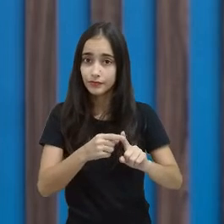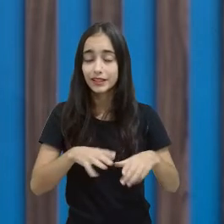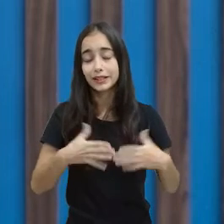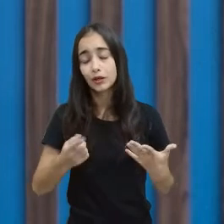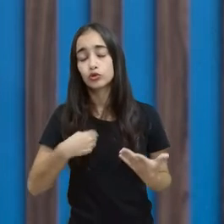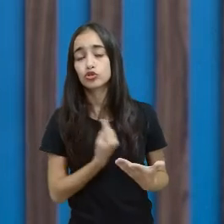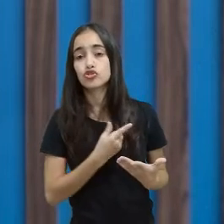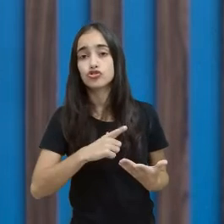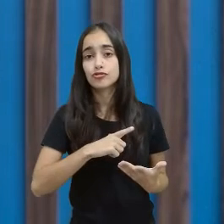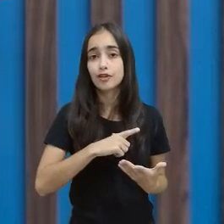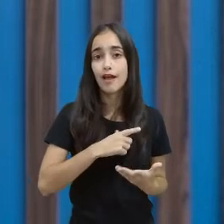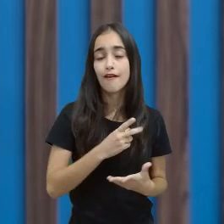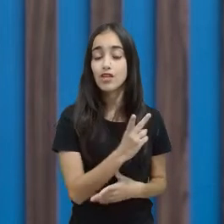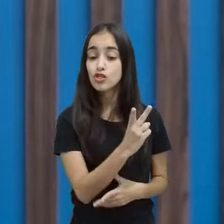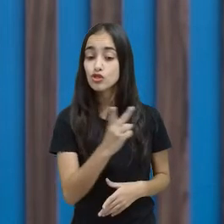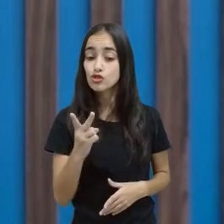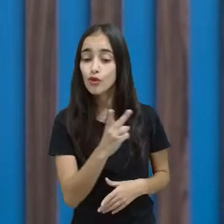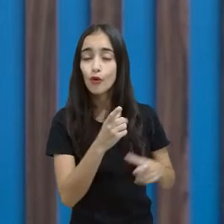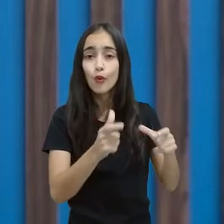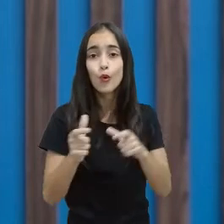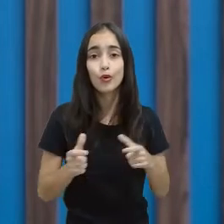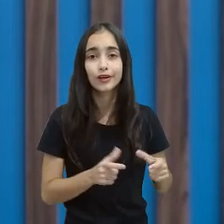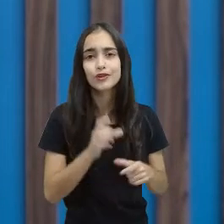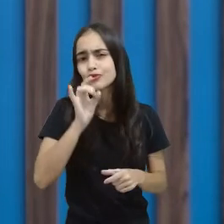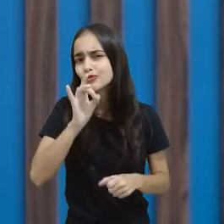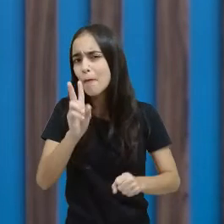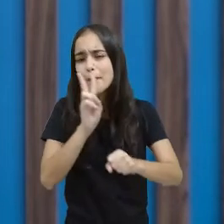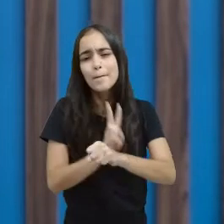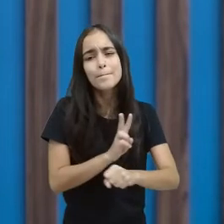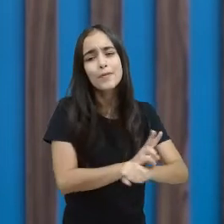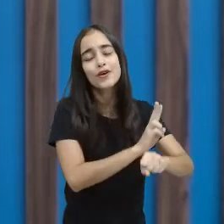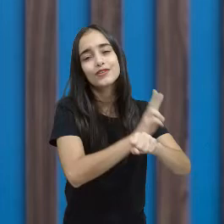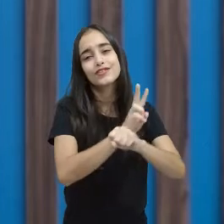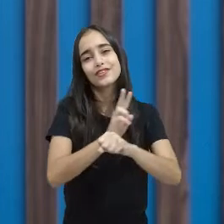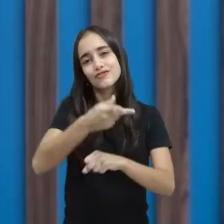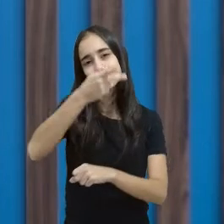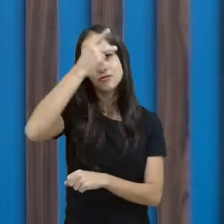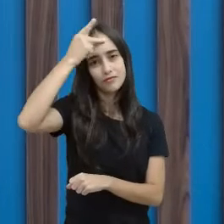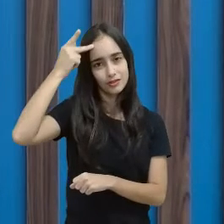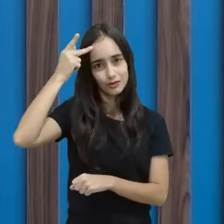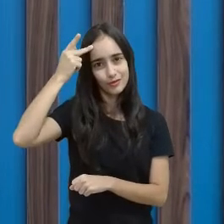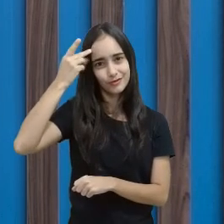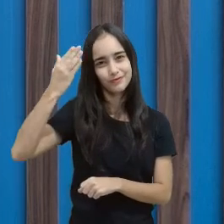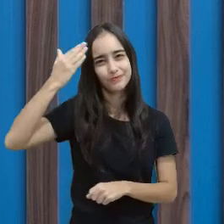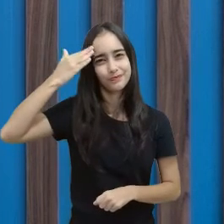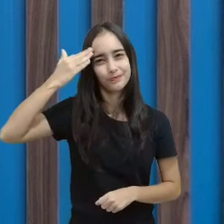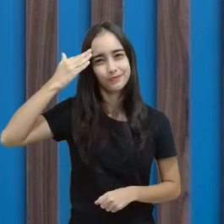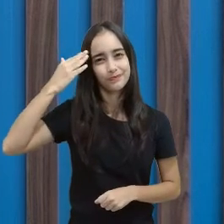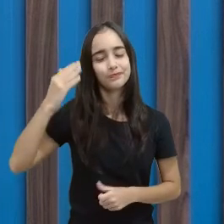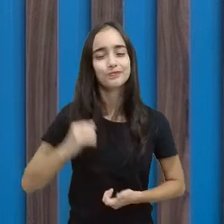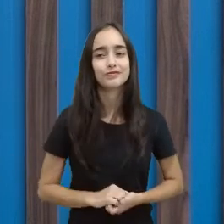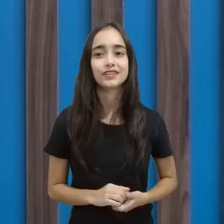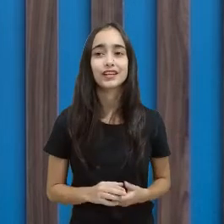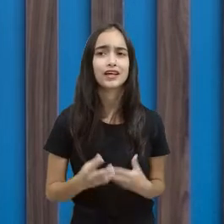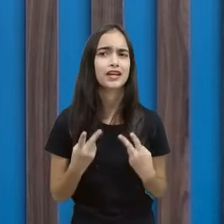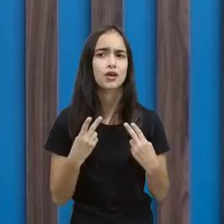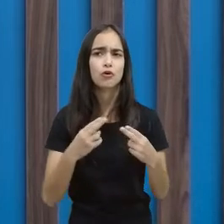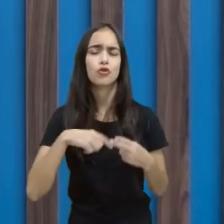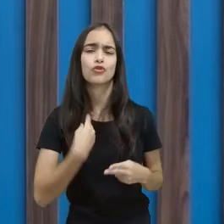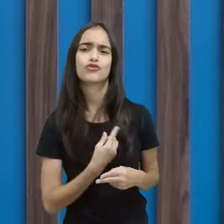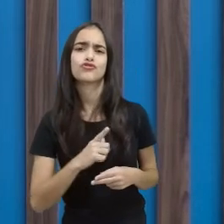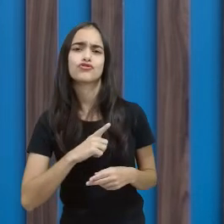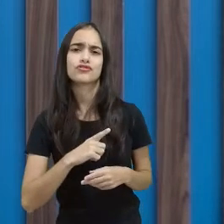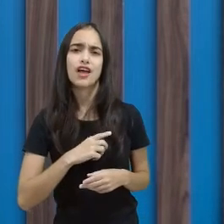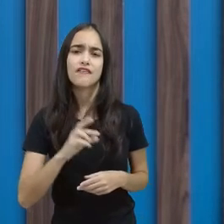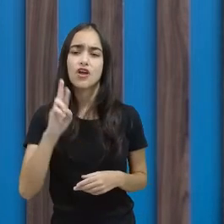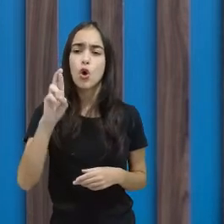campos de concentração para proteger essas pessoas, né? Como também a gente teve no Rio Grande do Sul, Getúlio Vargas decreta